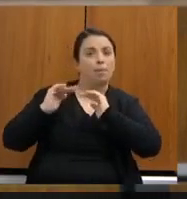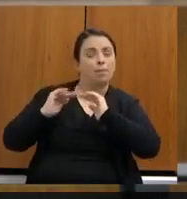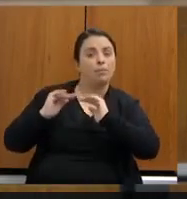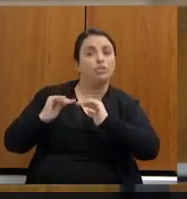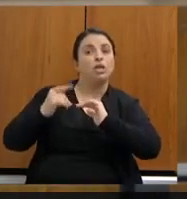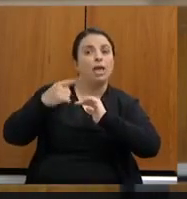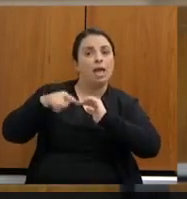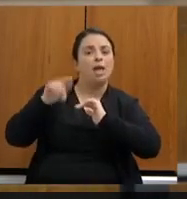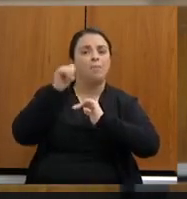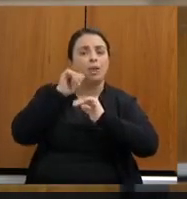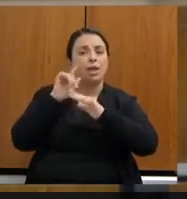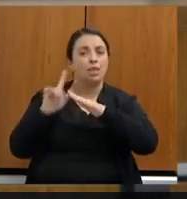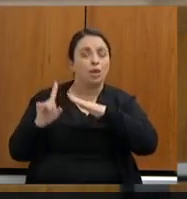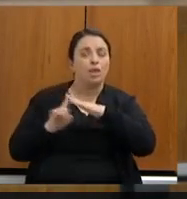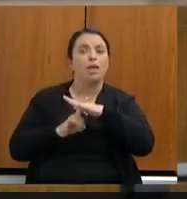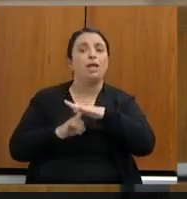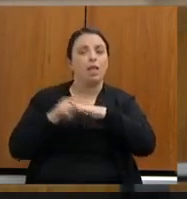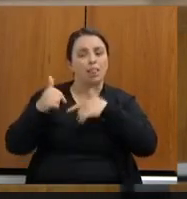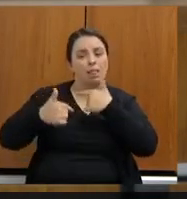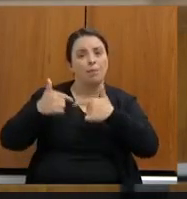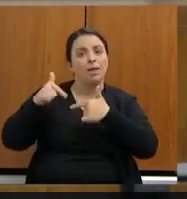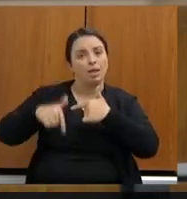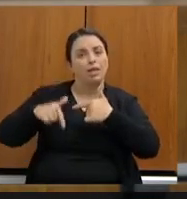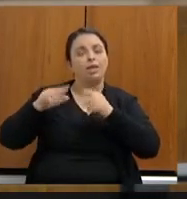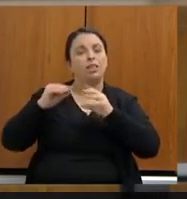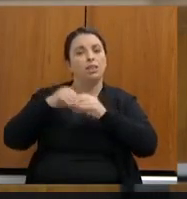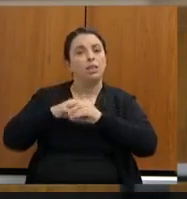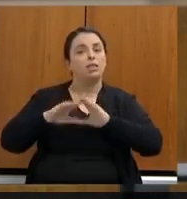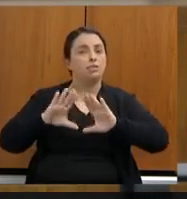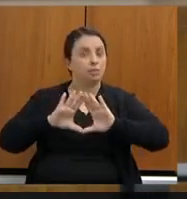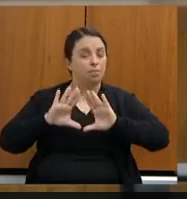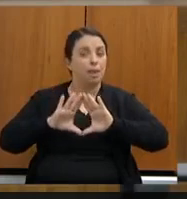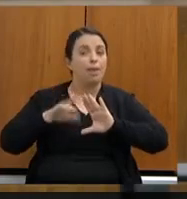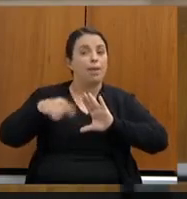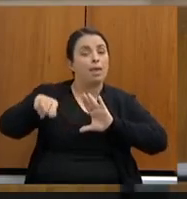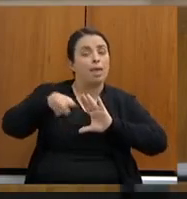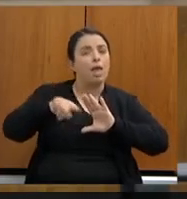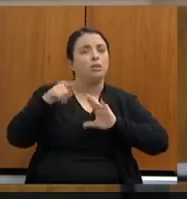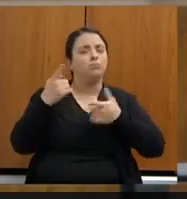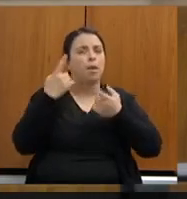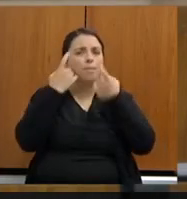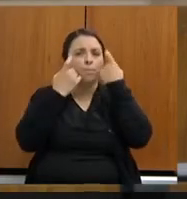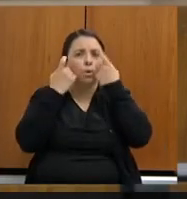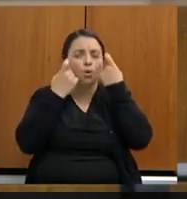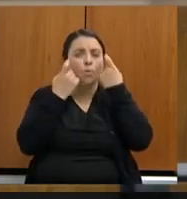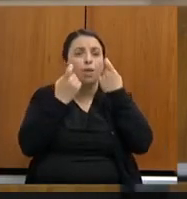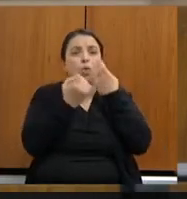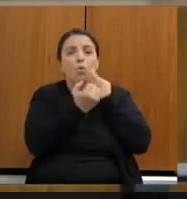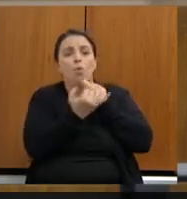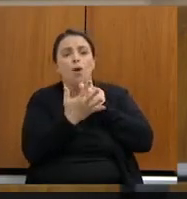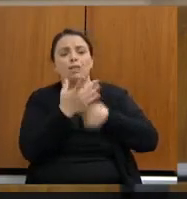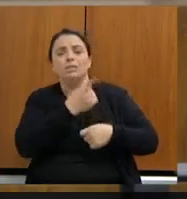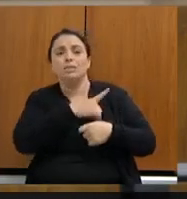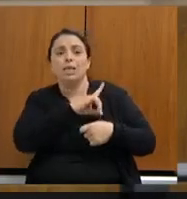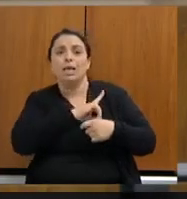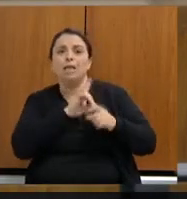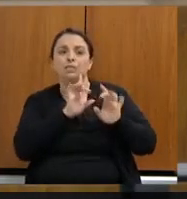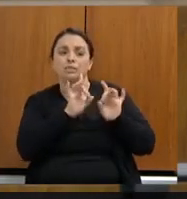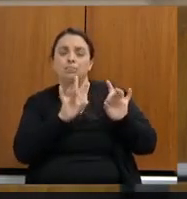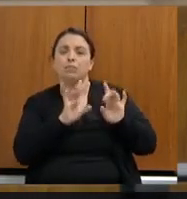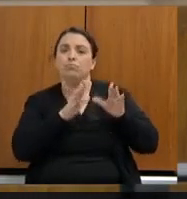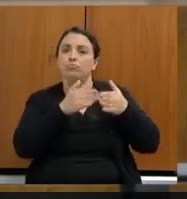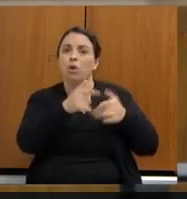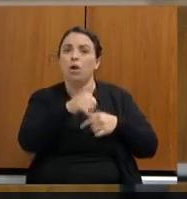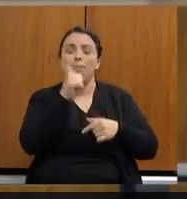Integradas aqui conosco na Assembleia Legislativa da preocupação do número dessas delegacias sabemos que há uma